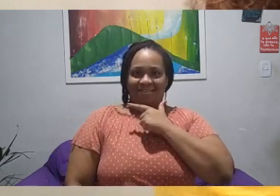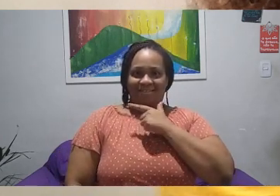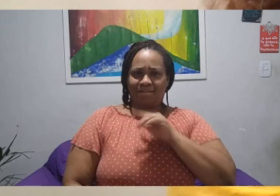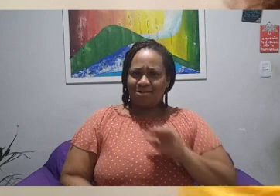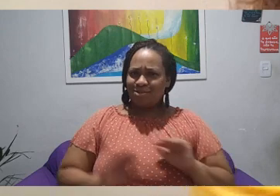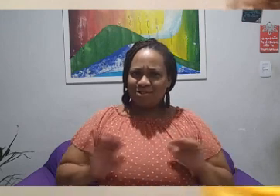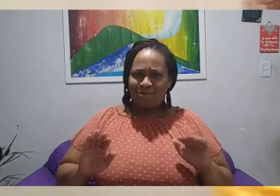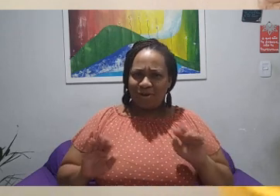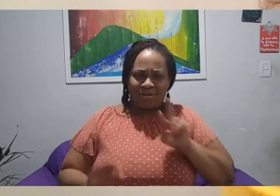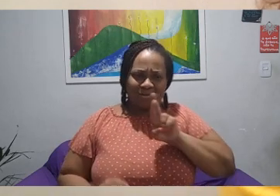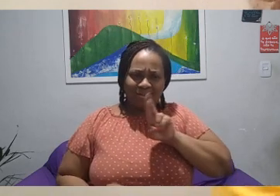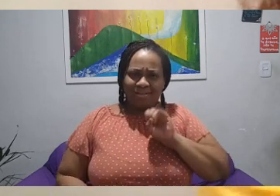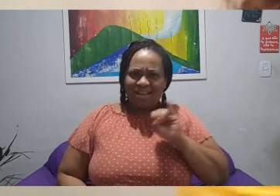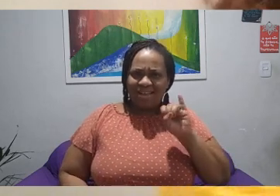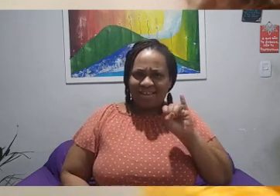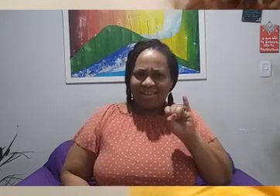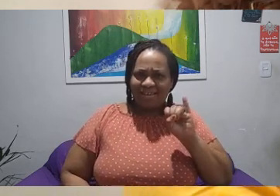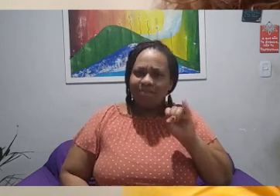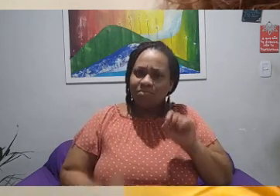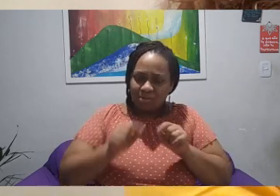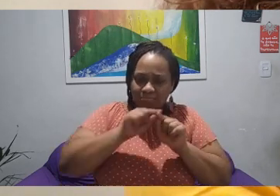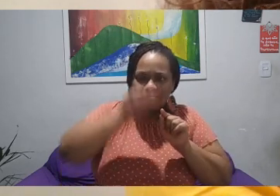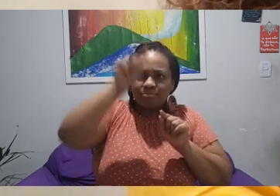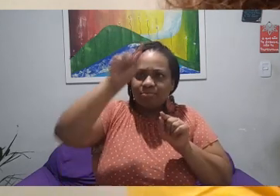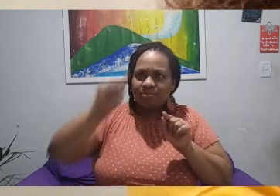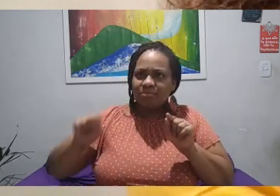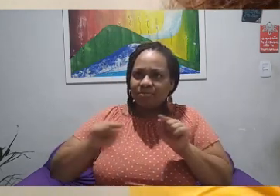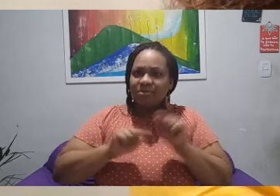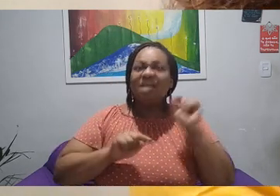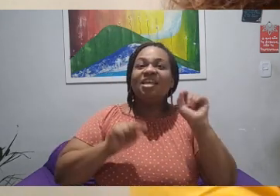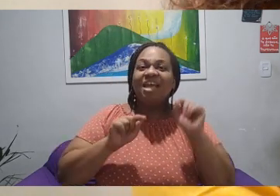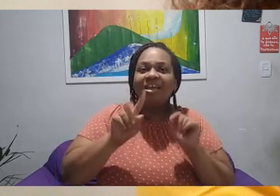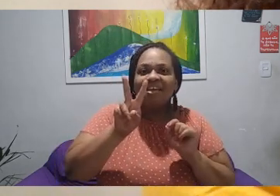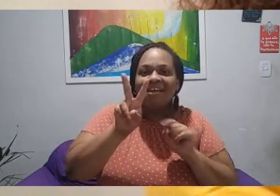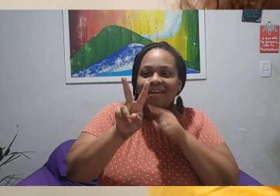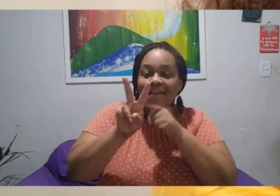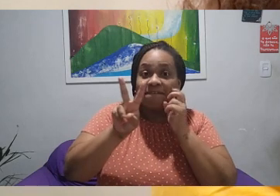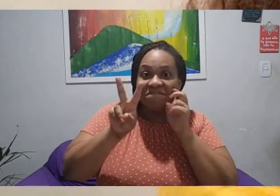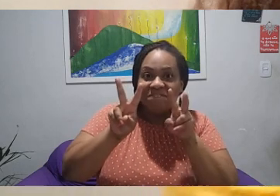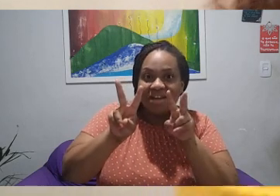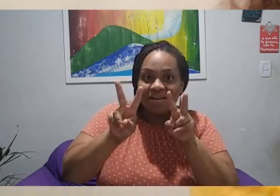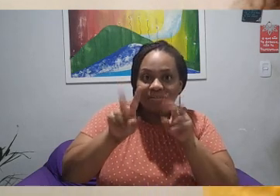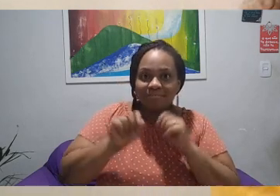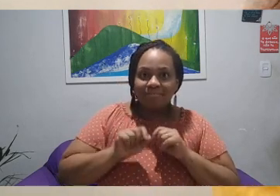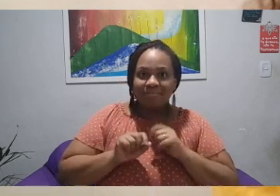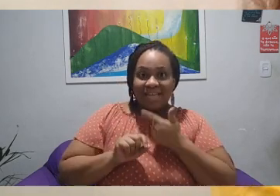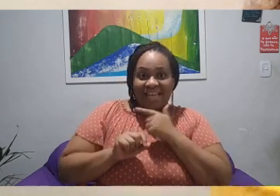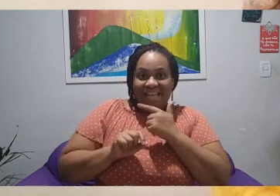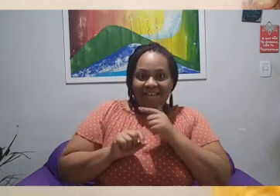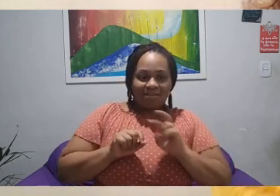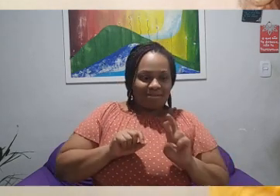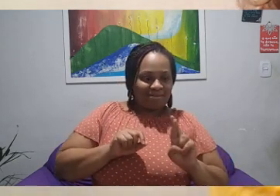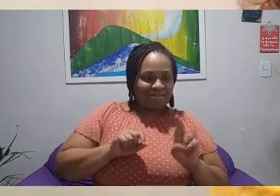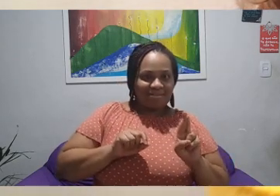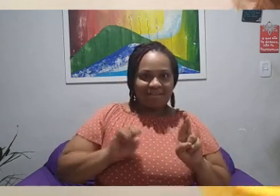ri. Só isso. E aí você vai colocar lá: quem vê, ri. E aí você vai me perguntar: mas o que é que eu vou fazer